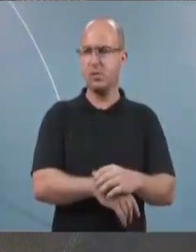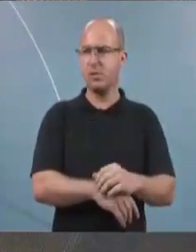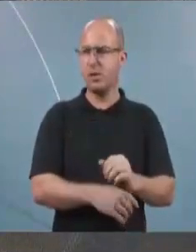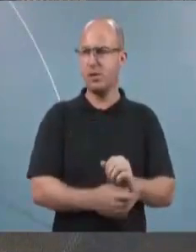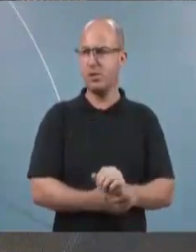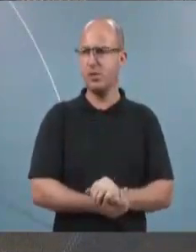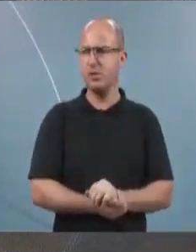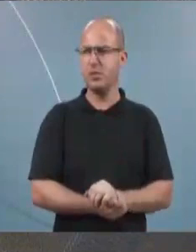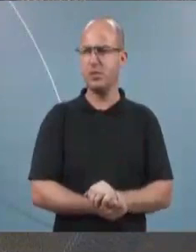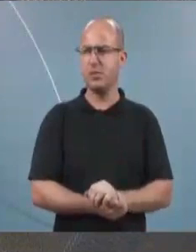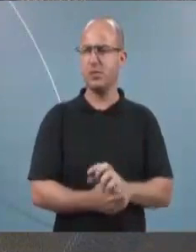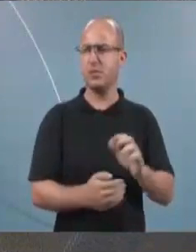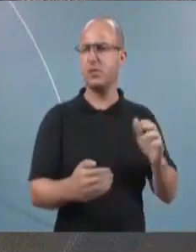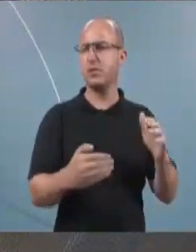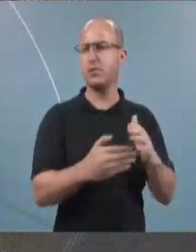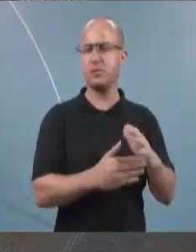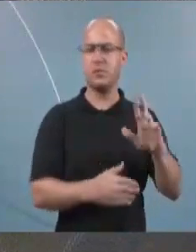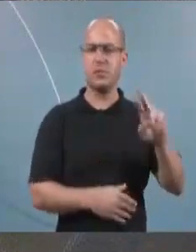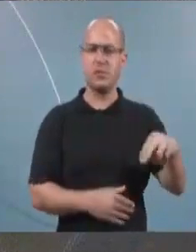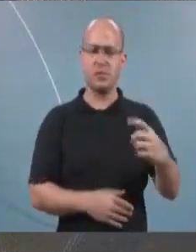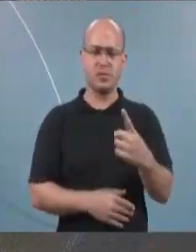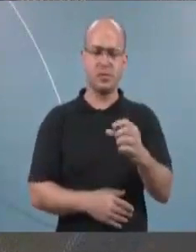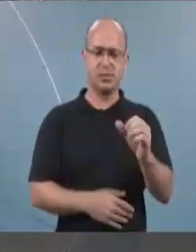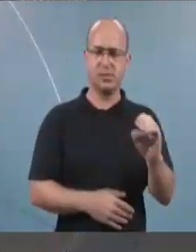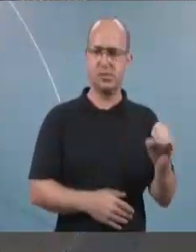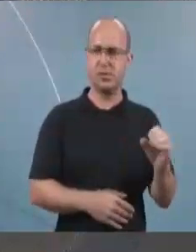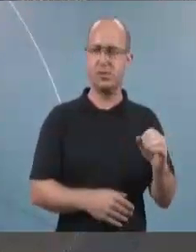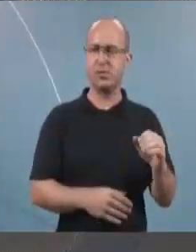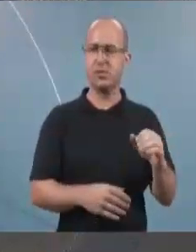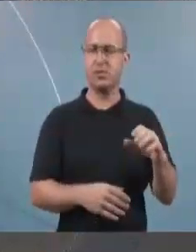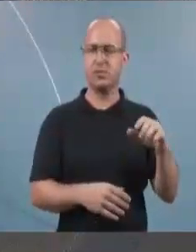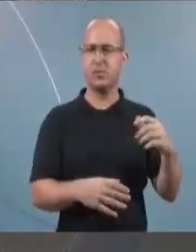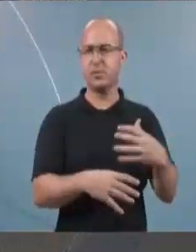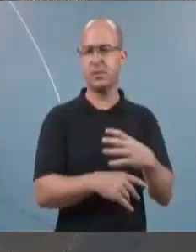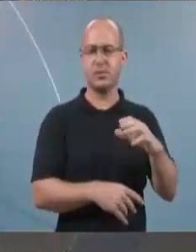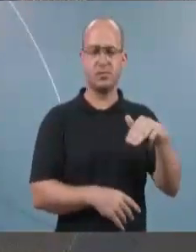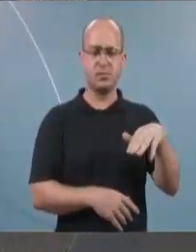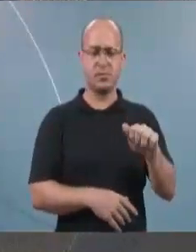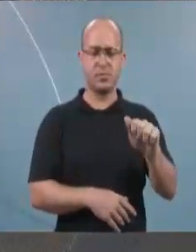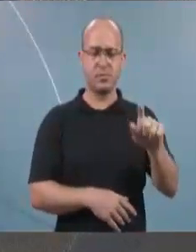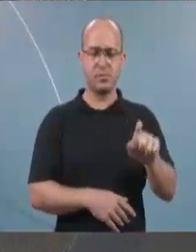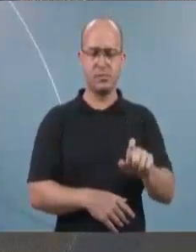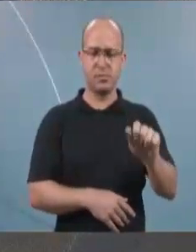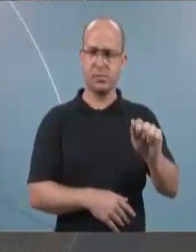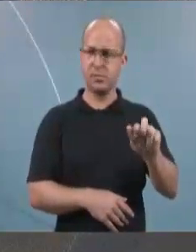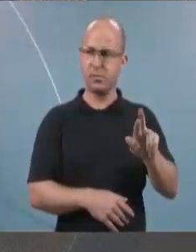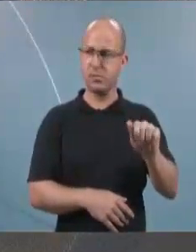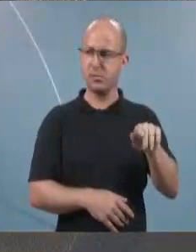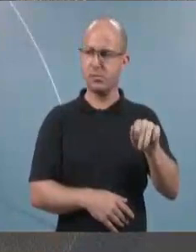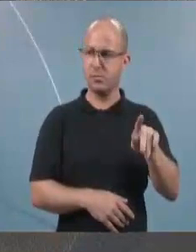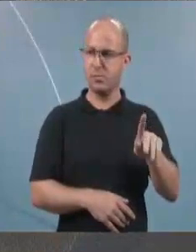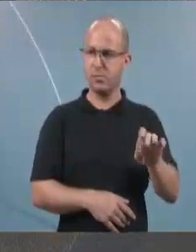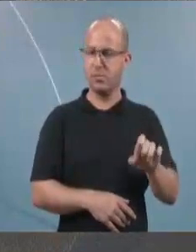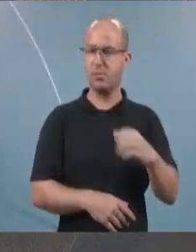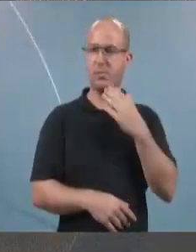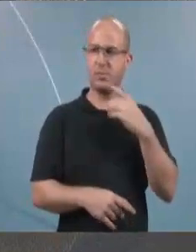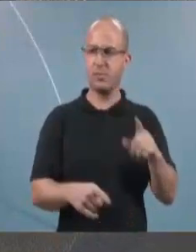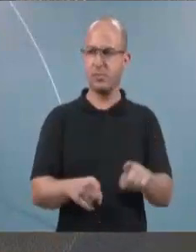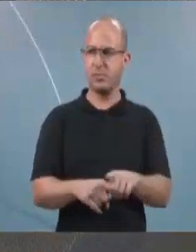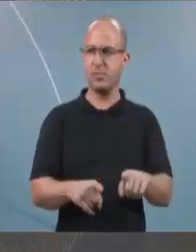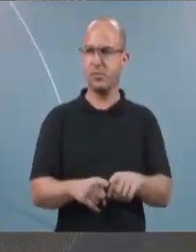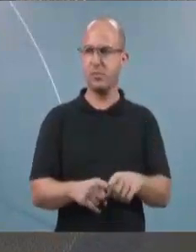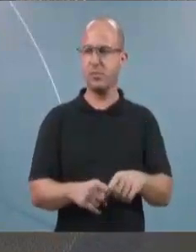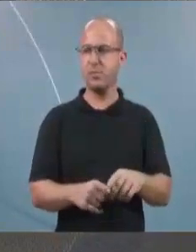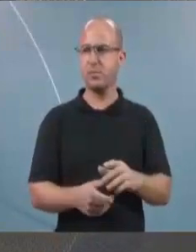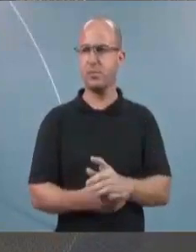encontra na RN 160 indo para Maxaranguape eu peço o recapeamento também nos